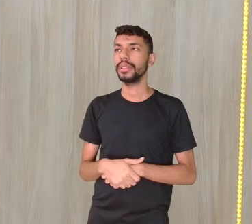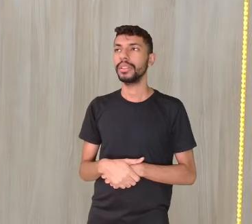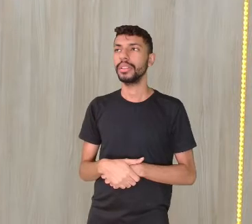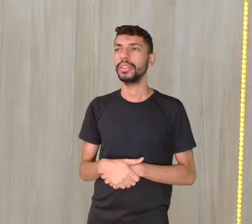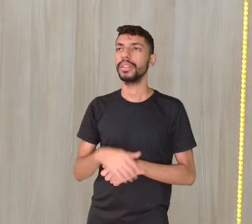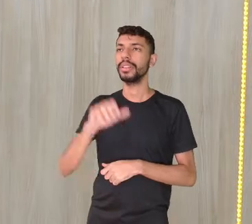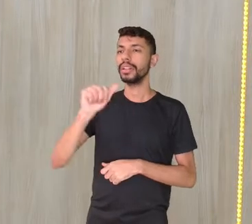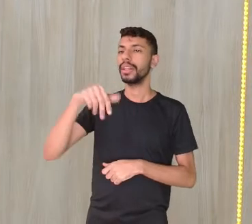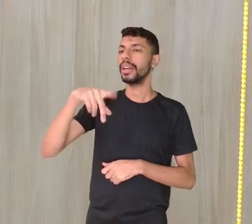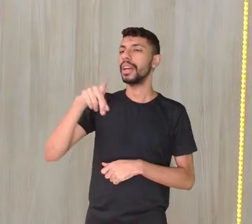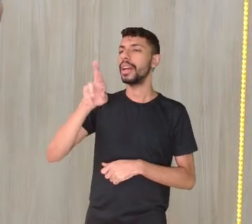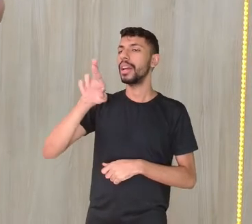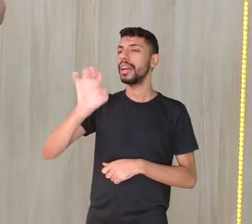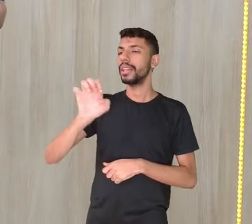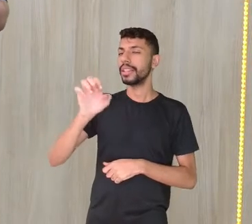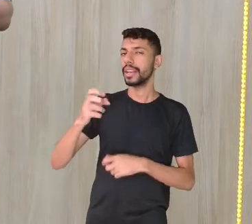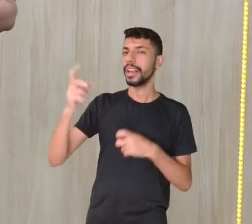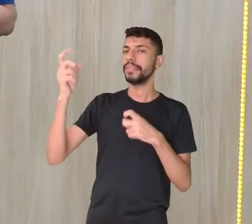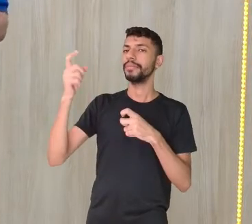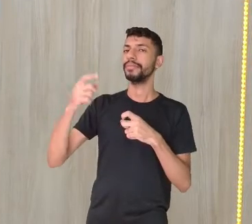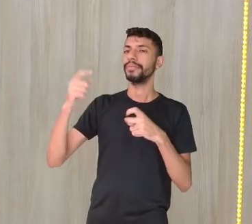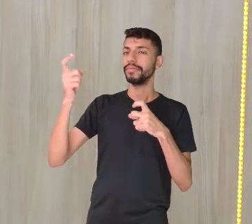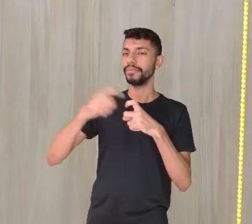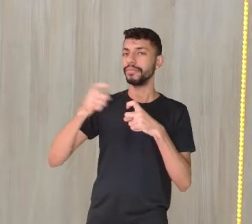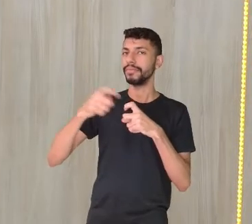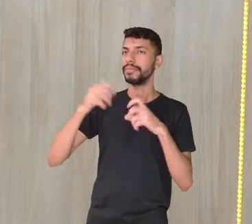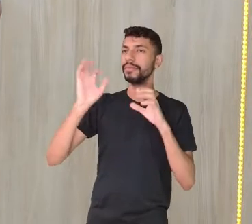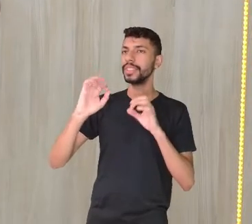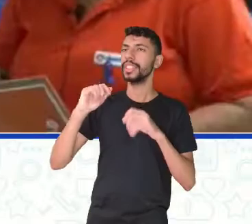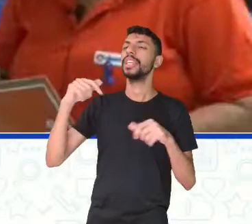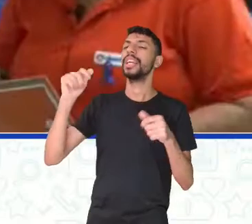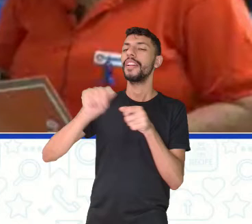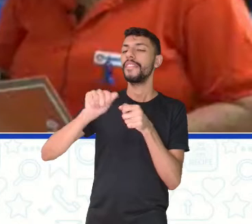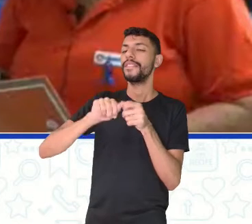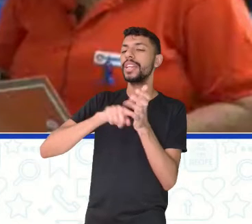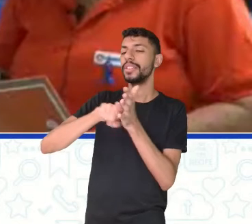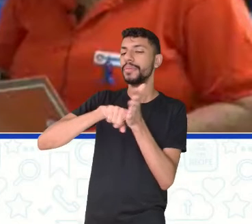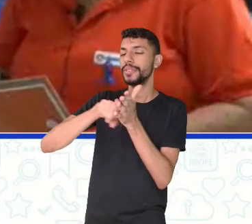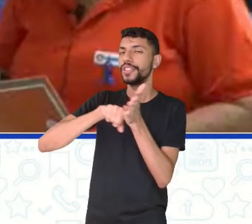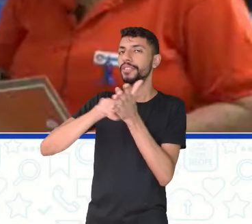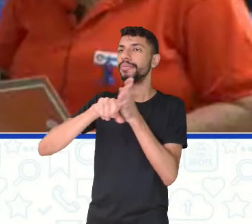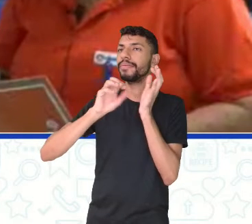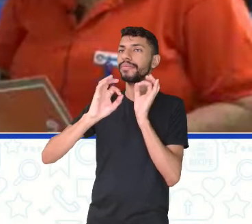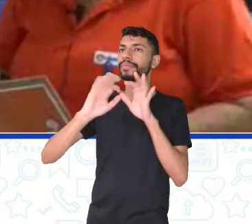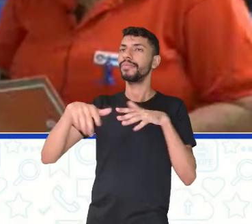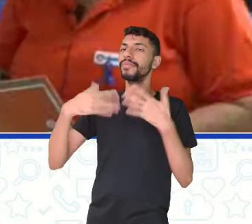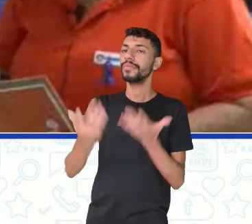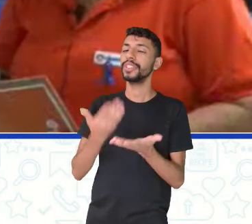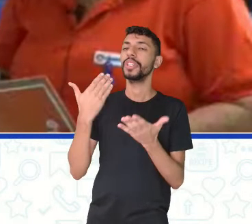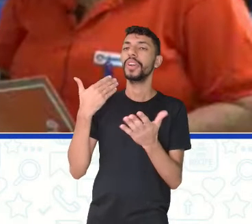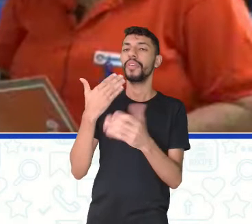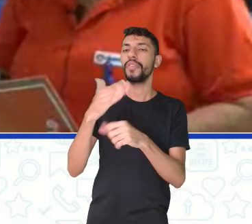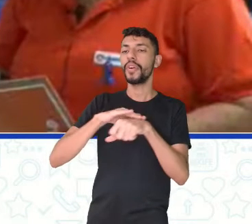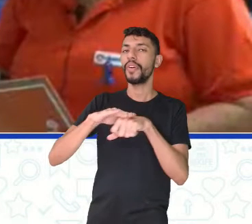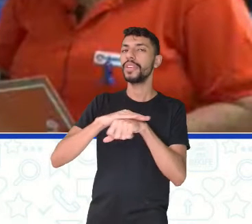com André, né, doutor André Caetano. Ele fez uma pesquisa, e aí eu vou conversar um pouquinho sobre ela, mas